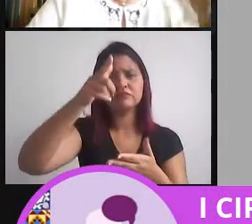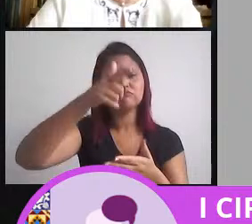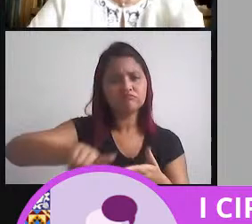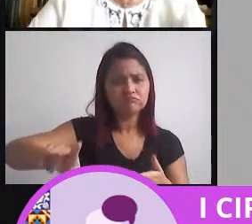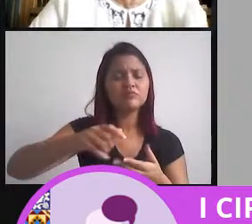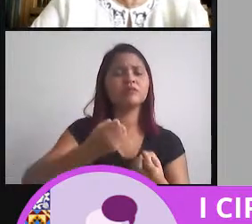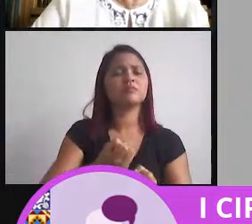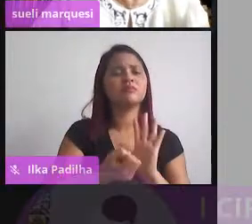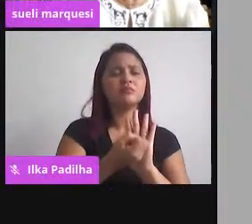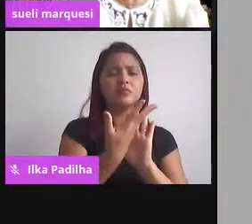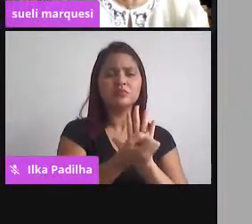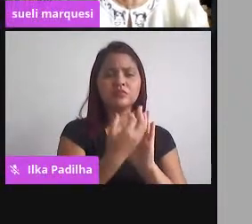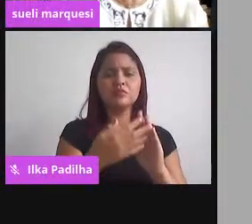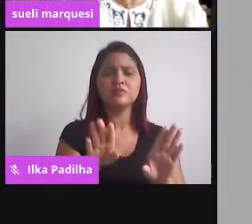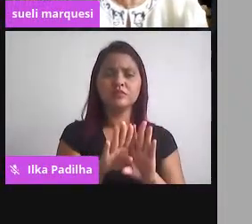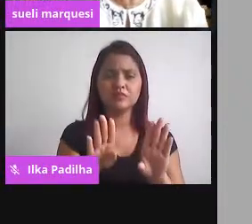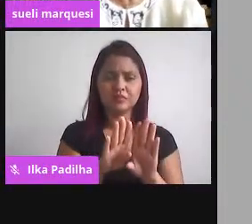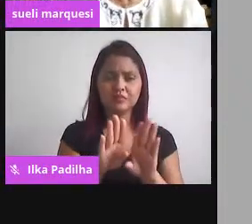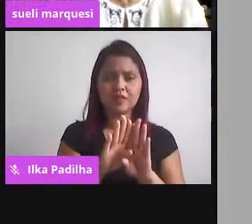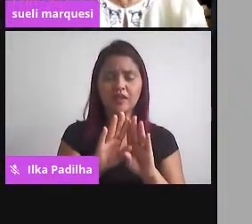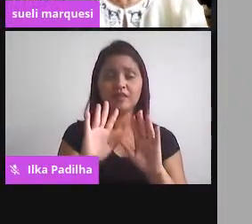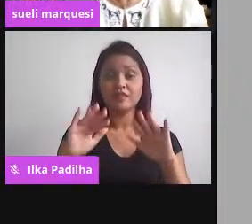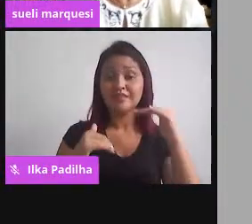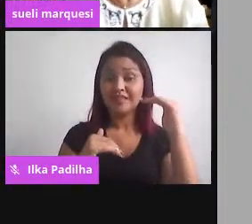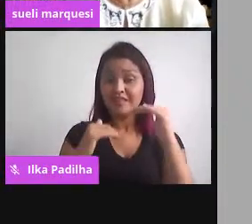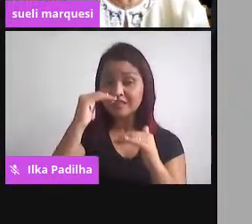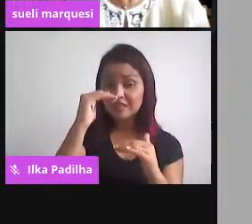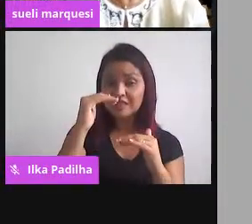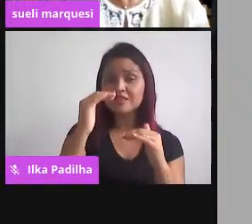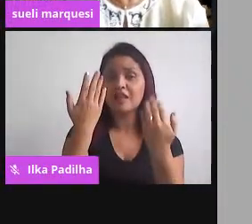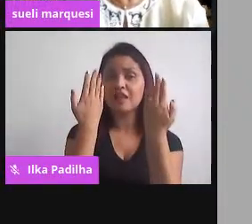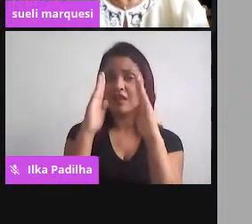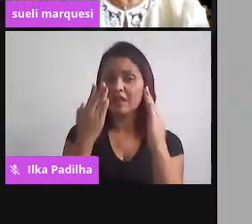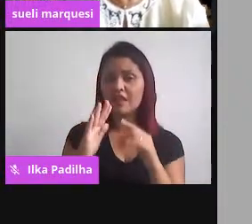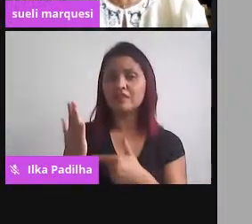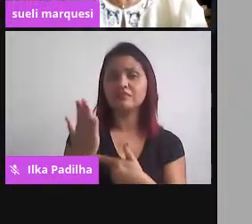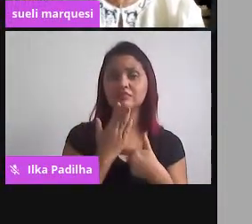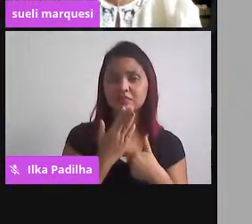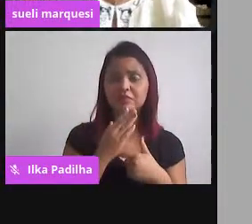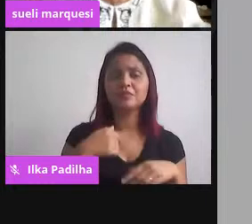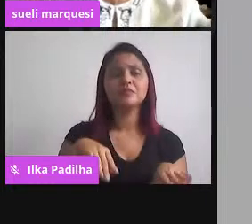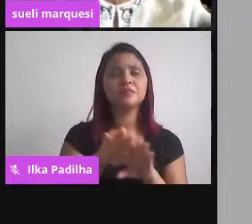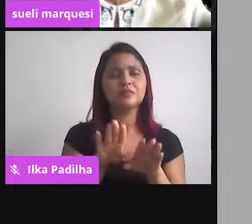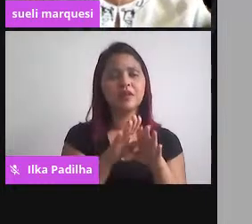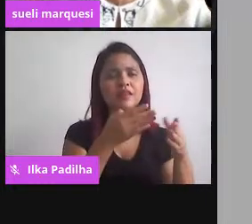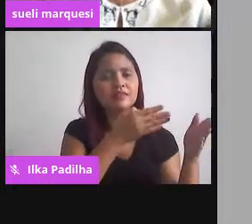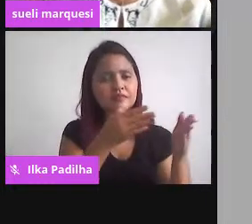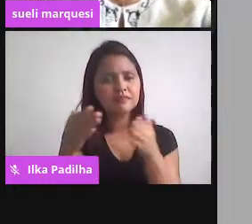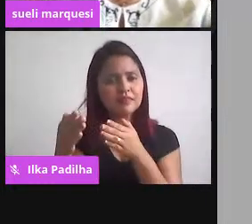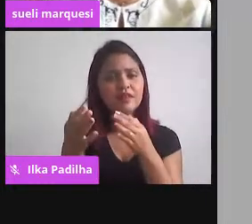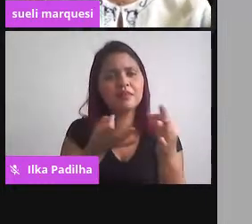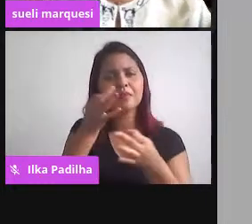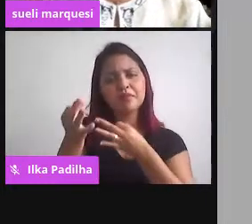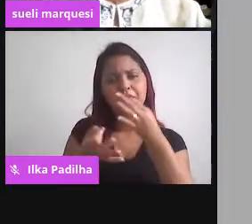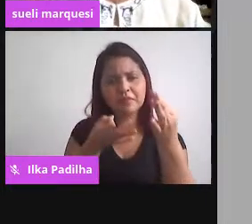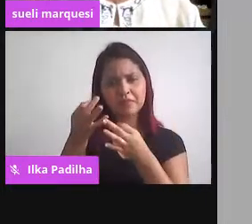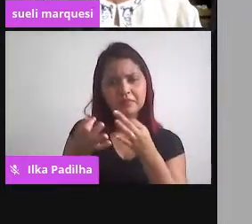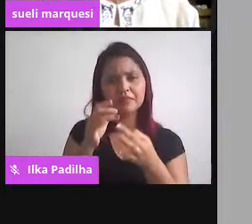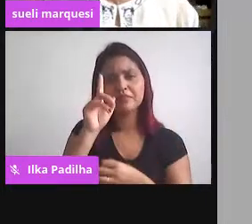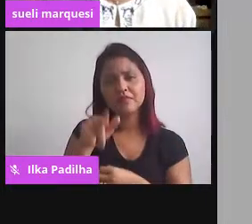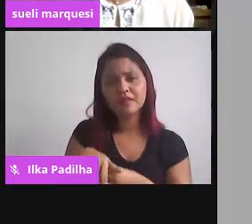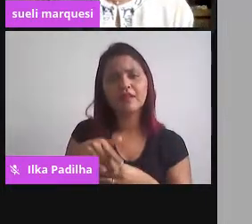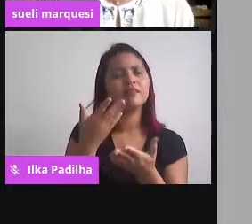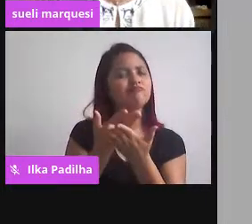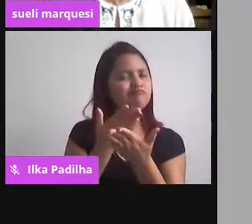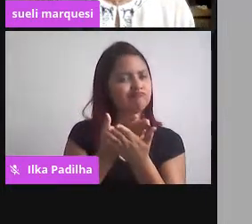esse nível da análise ajuda muito. E as sequências argumentativas, né, que têm sido também muito